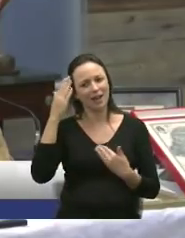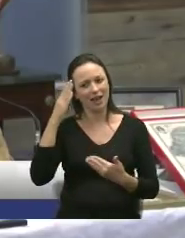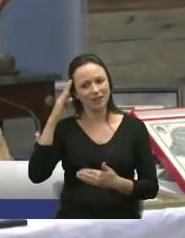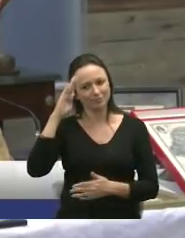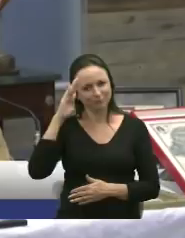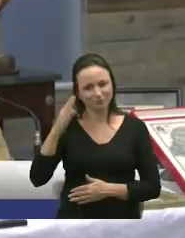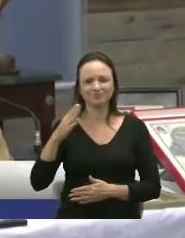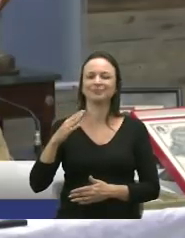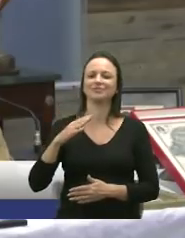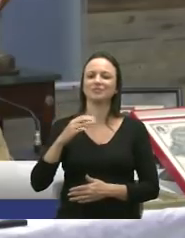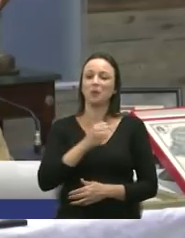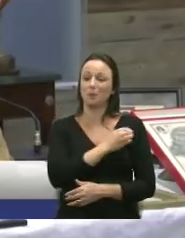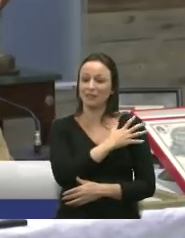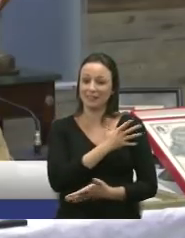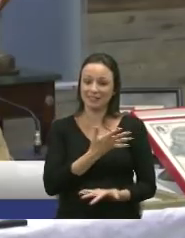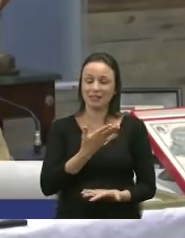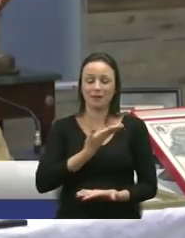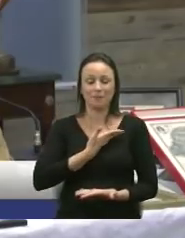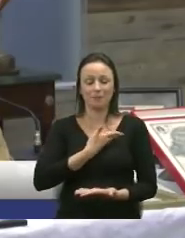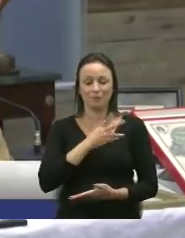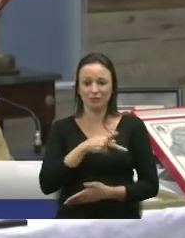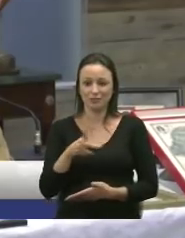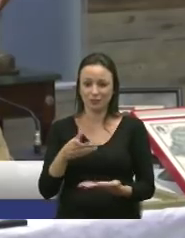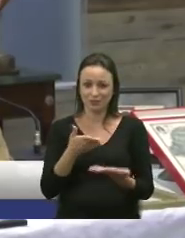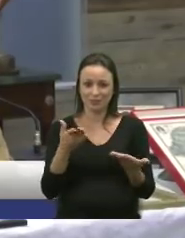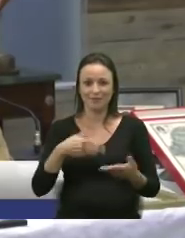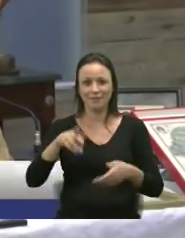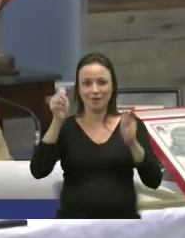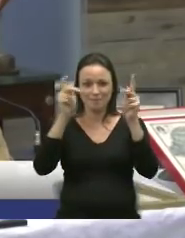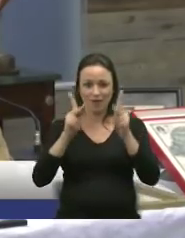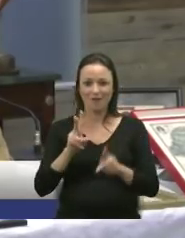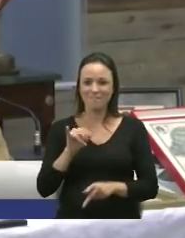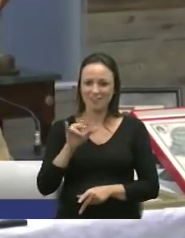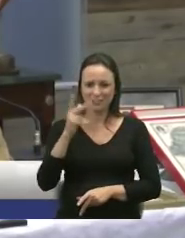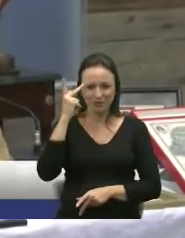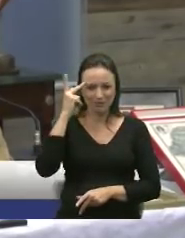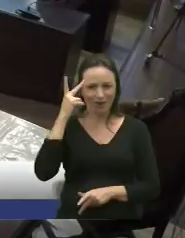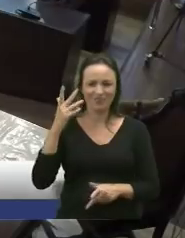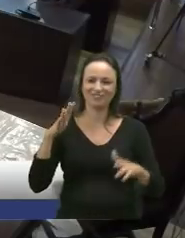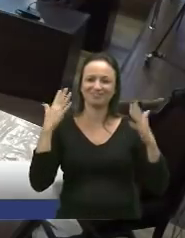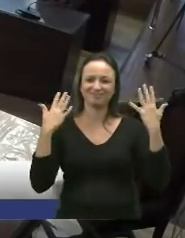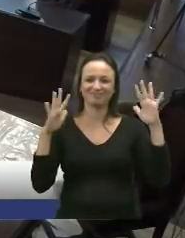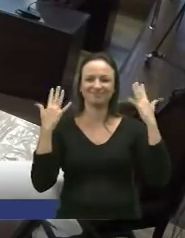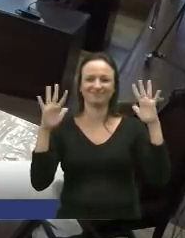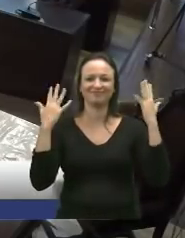amigos professores. Vão em paz e viva São Paulo.